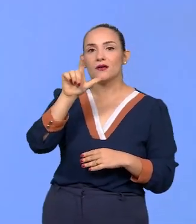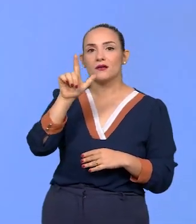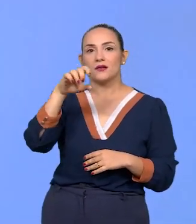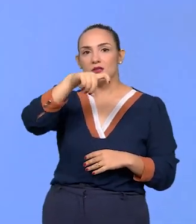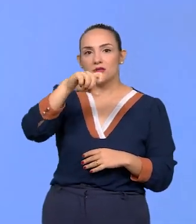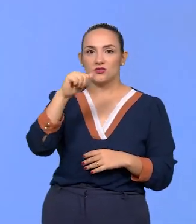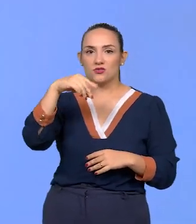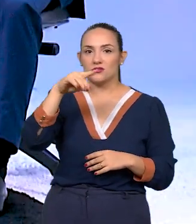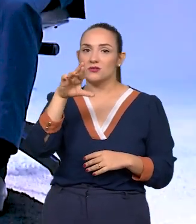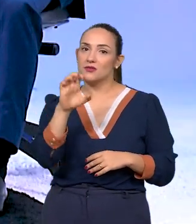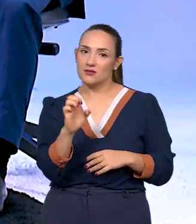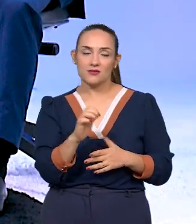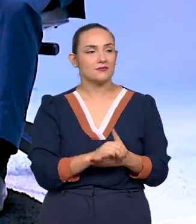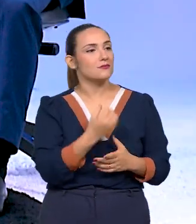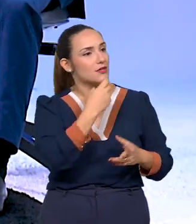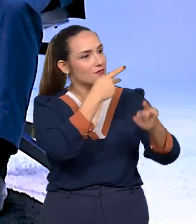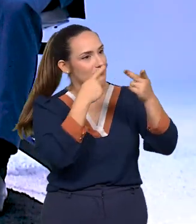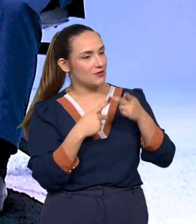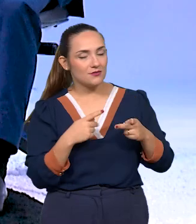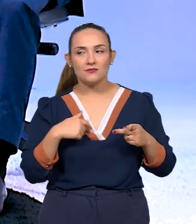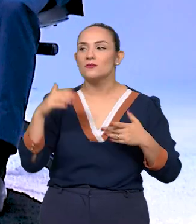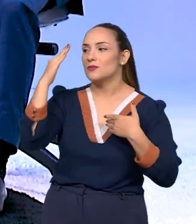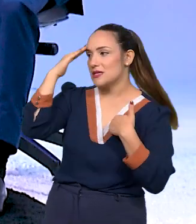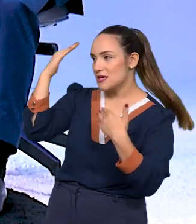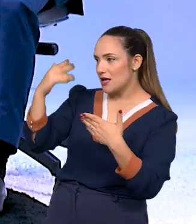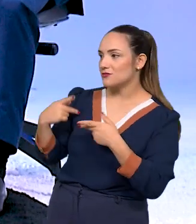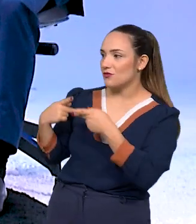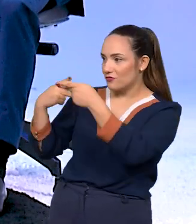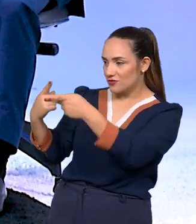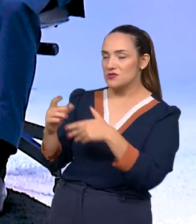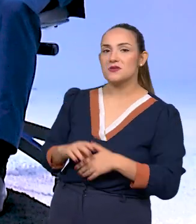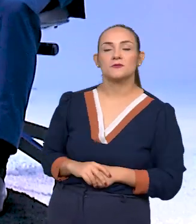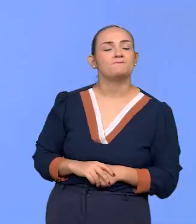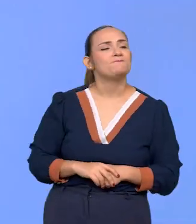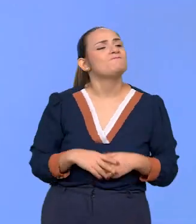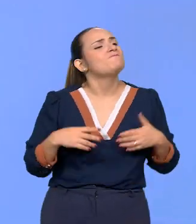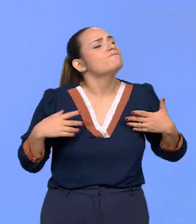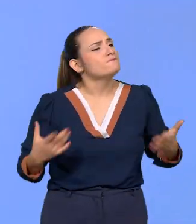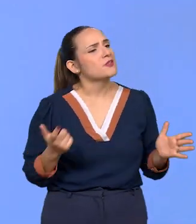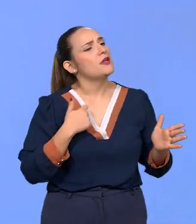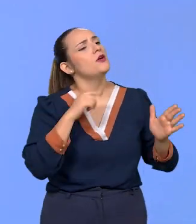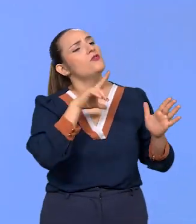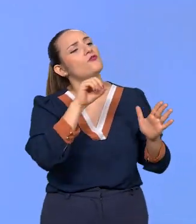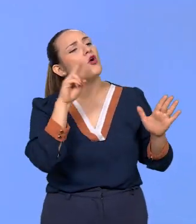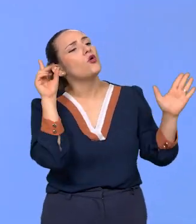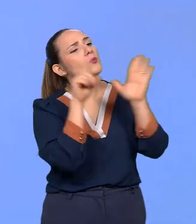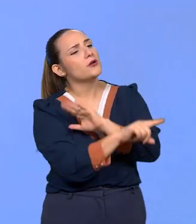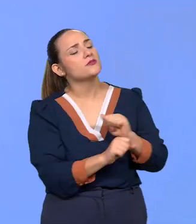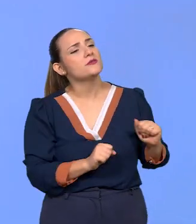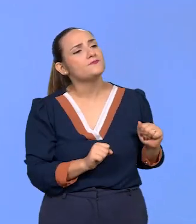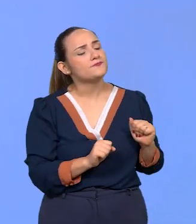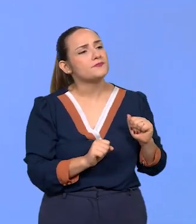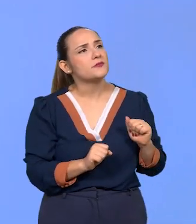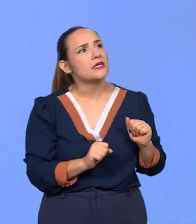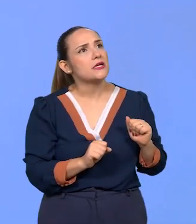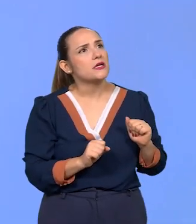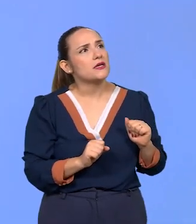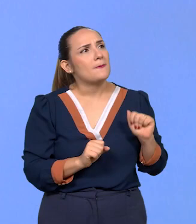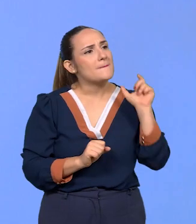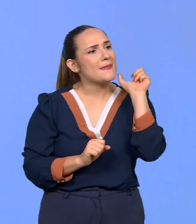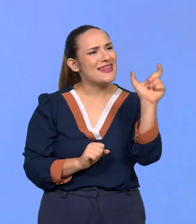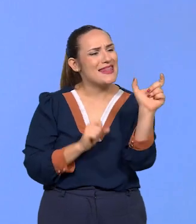é o nosso entrevistado de hoje. Seja bem-vindo ao programa. Muito obrigado, Paulo, pelo convite. Então, Alexandre, vamos começar falando sobre